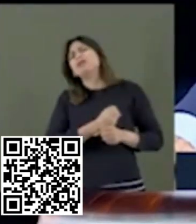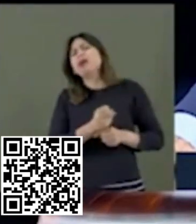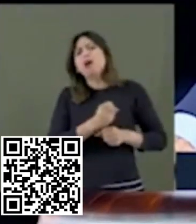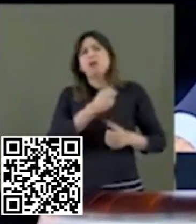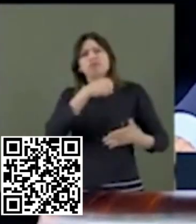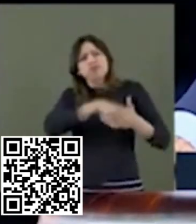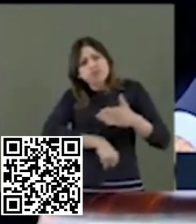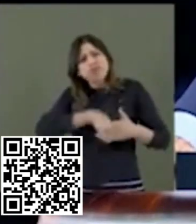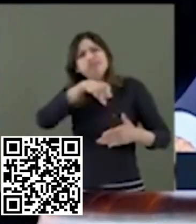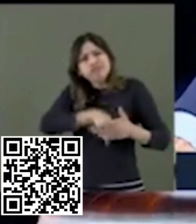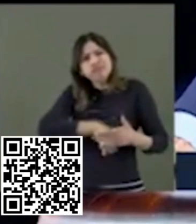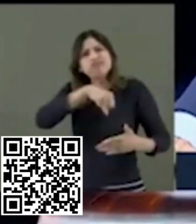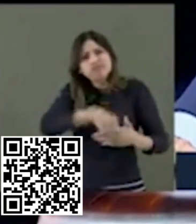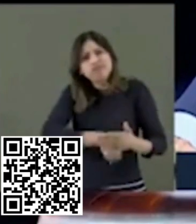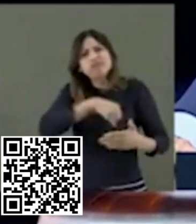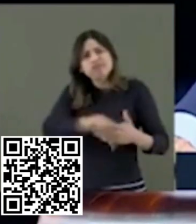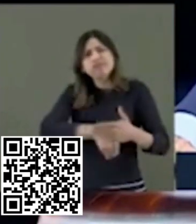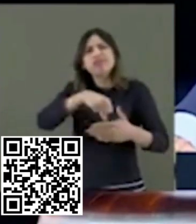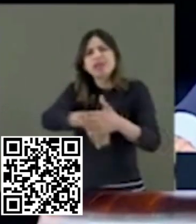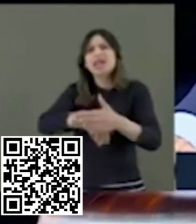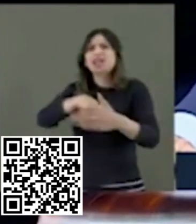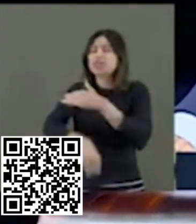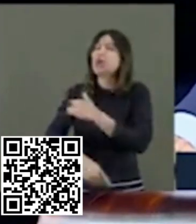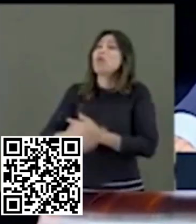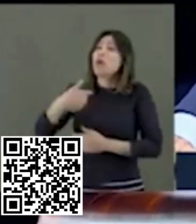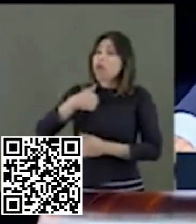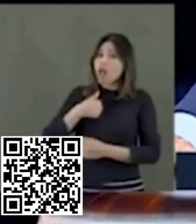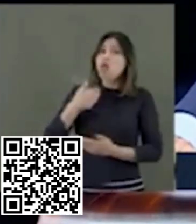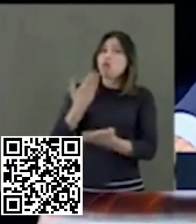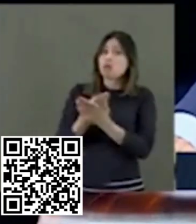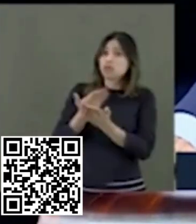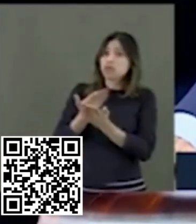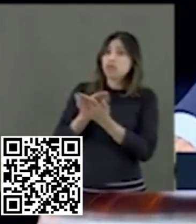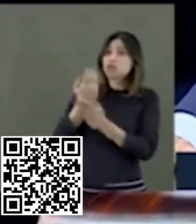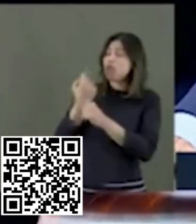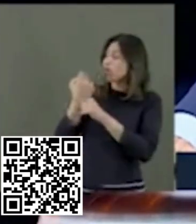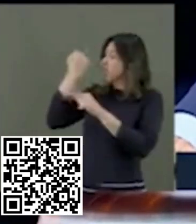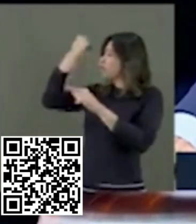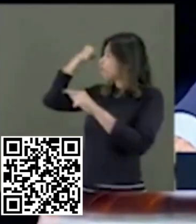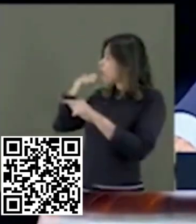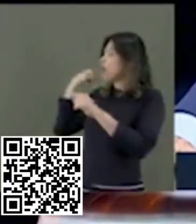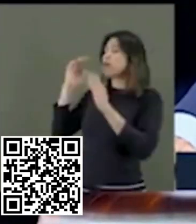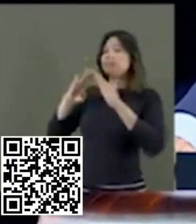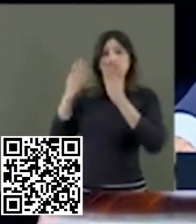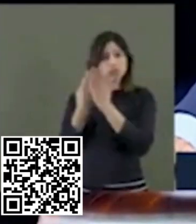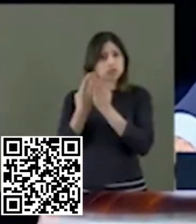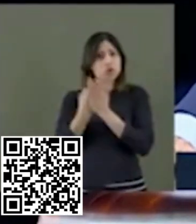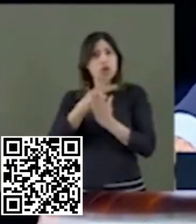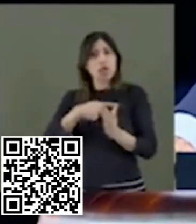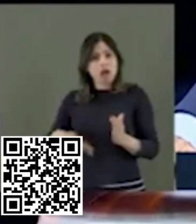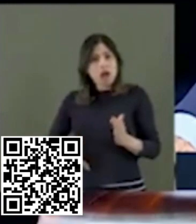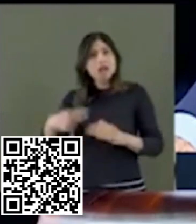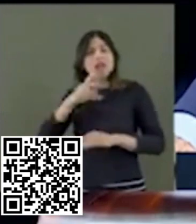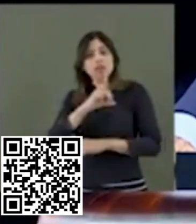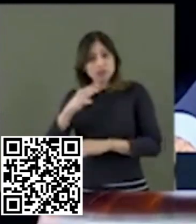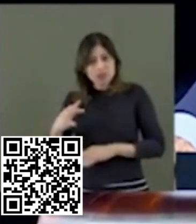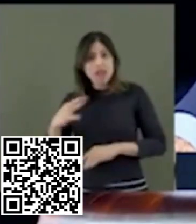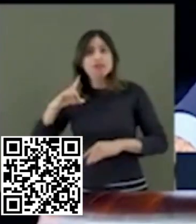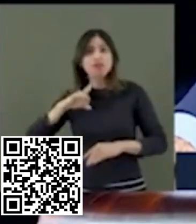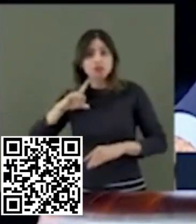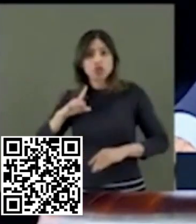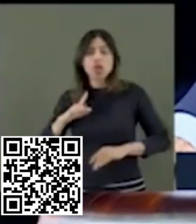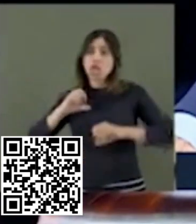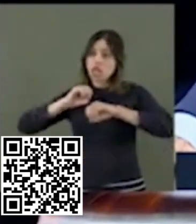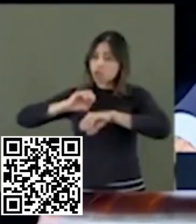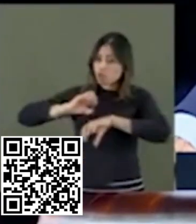para voltar, né? Aquilo que eu tive quando estudei na escola pública, aqui no DF, nós tínhamos educação profissional. Você podia